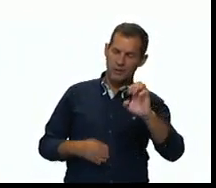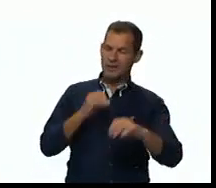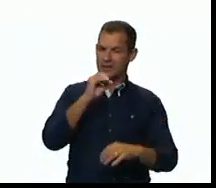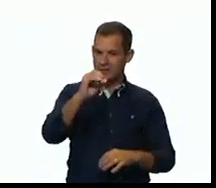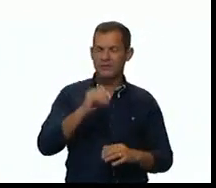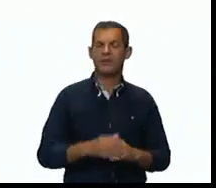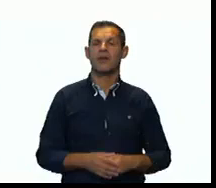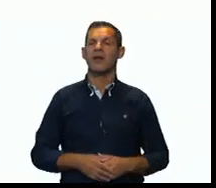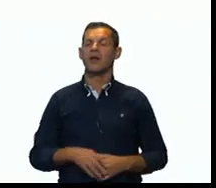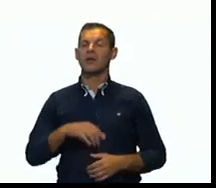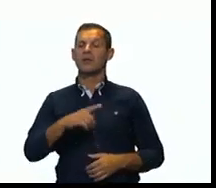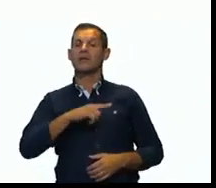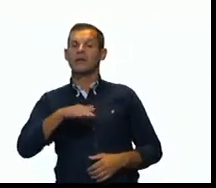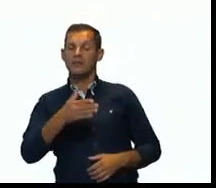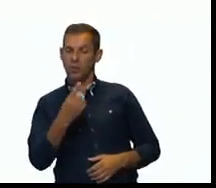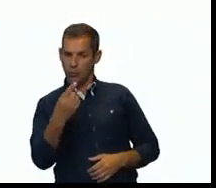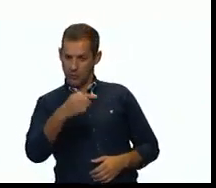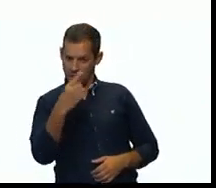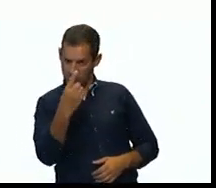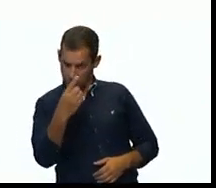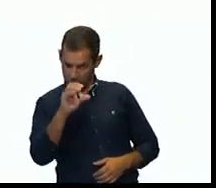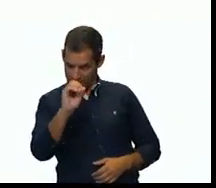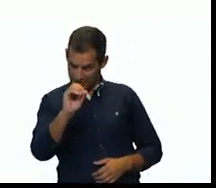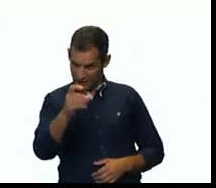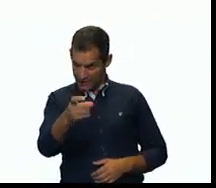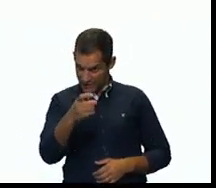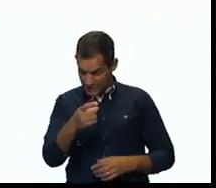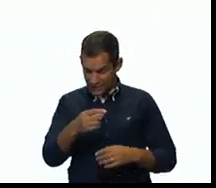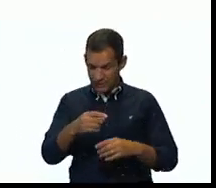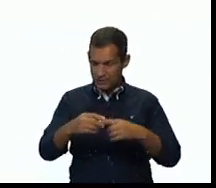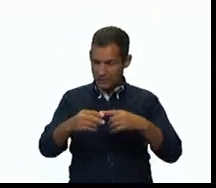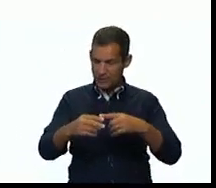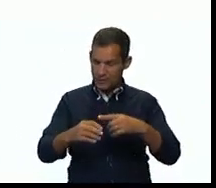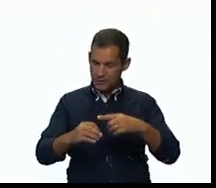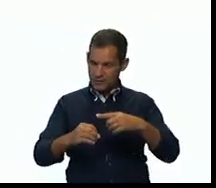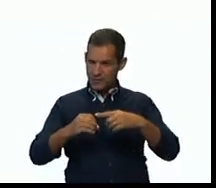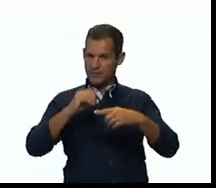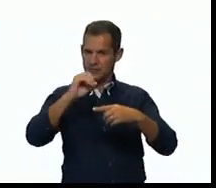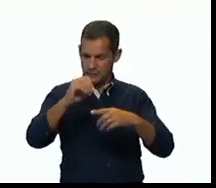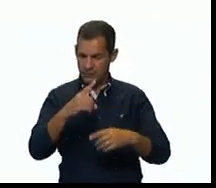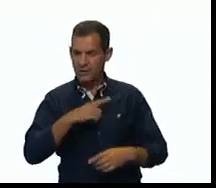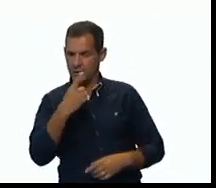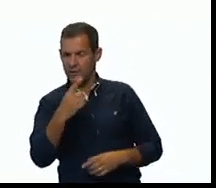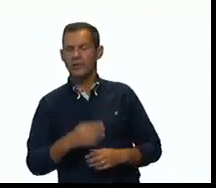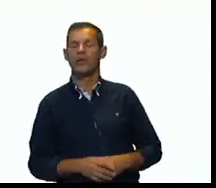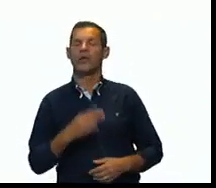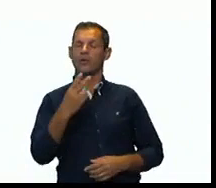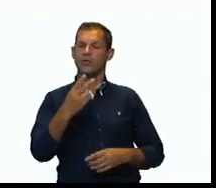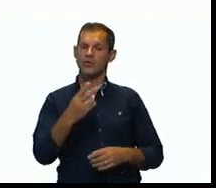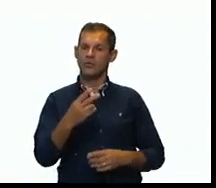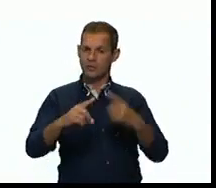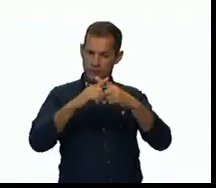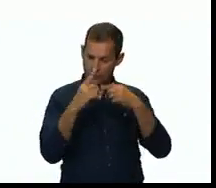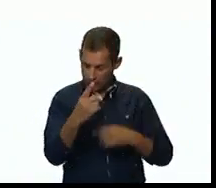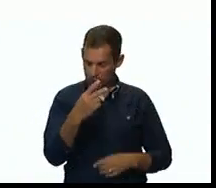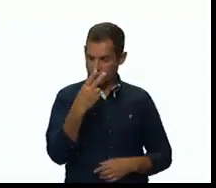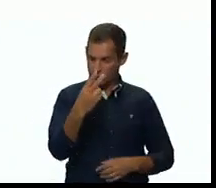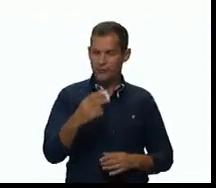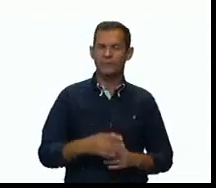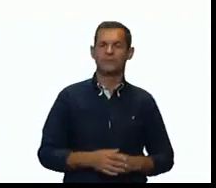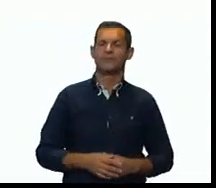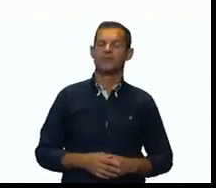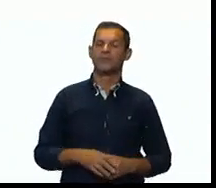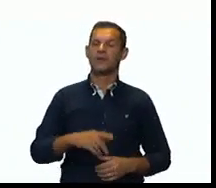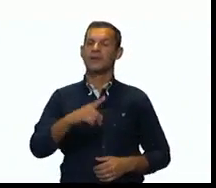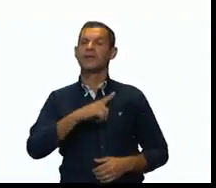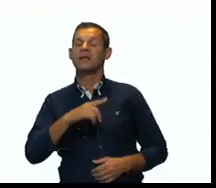Zero. Aqui nós temos 1 menos 1, 0. X elevado a 0, nós vamos ter 1. 2 vezes 1, 2.